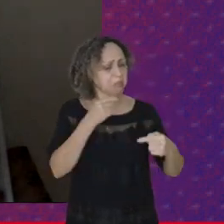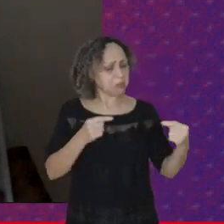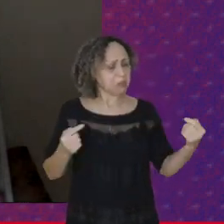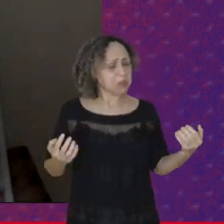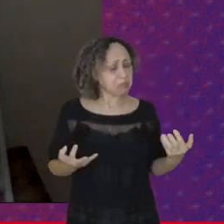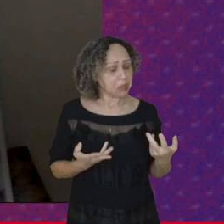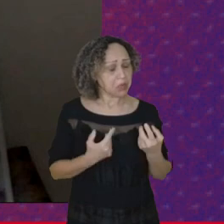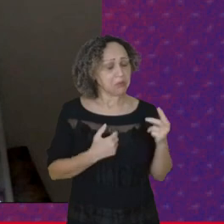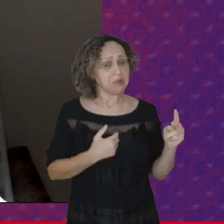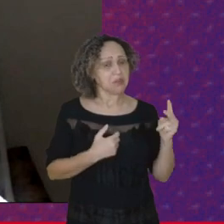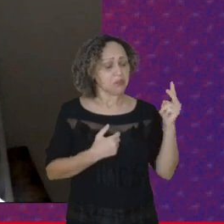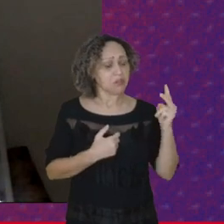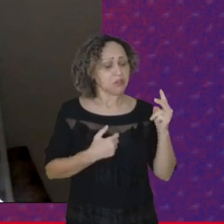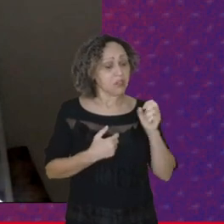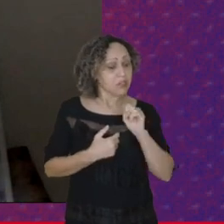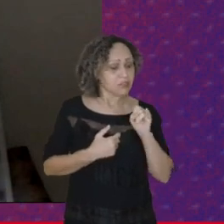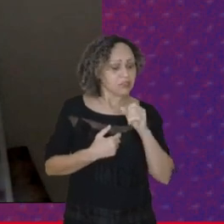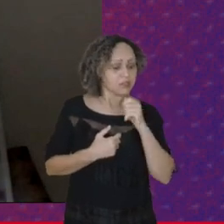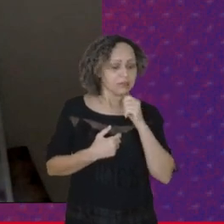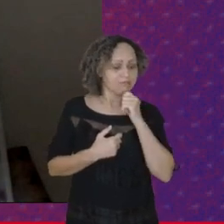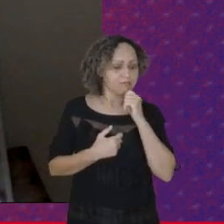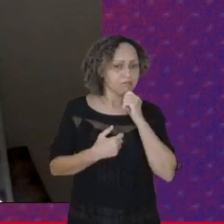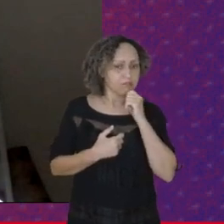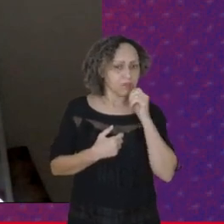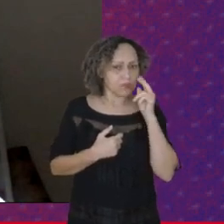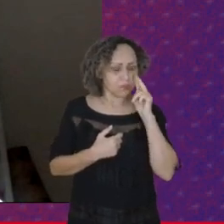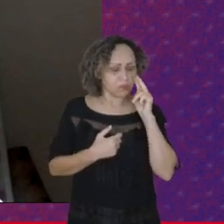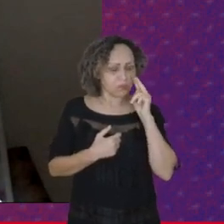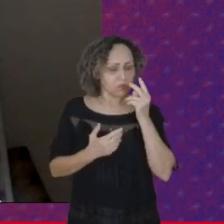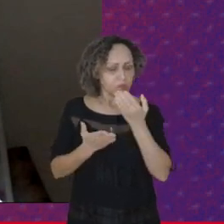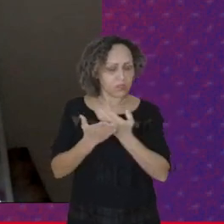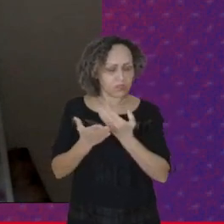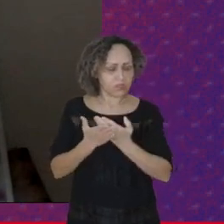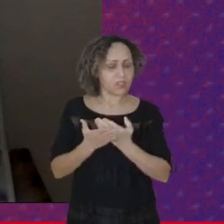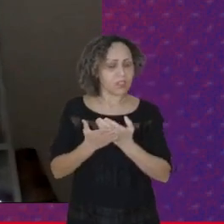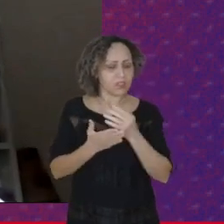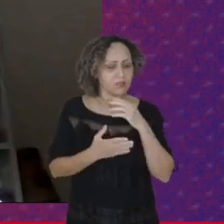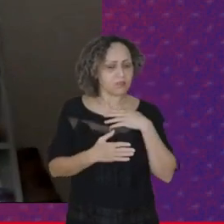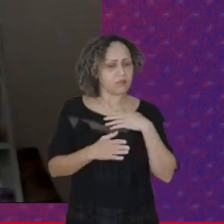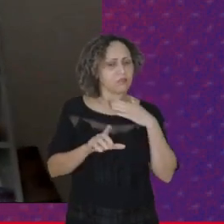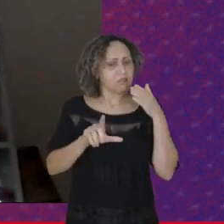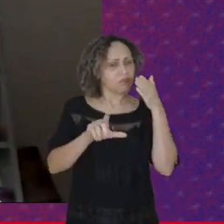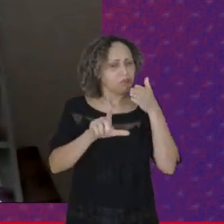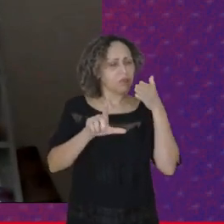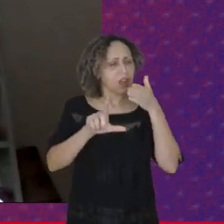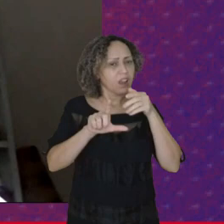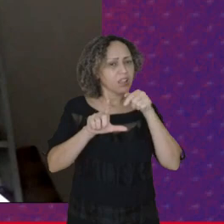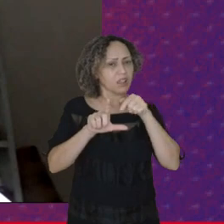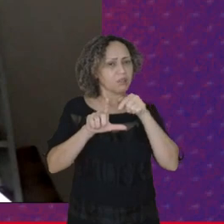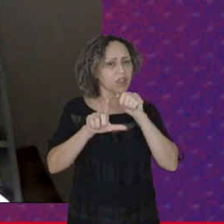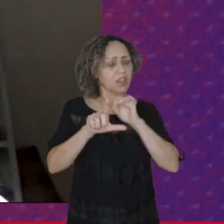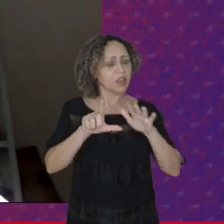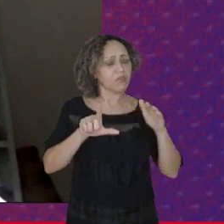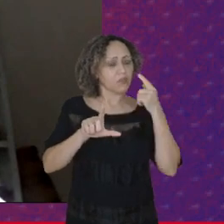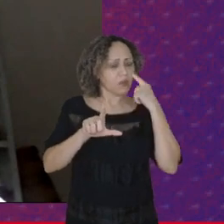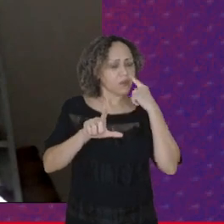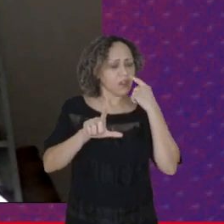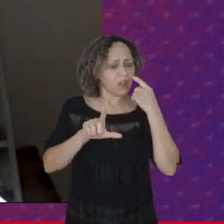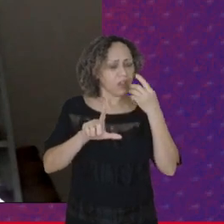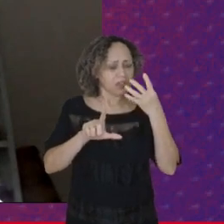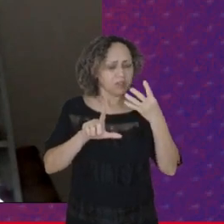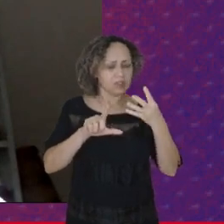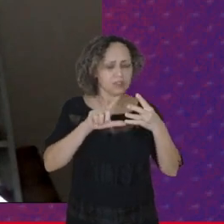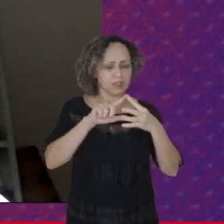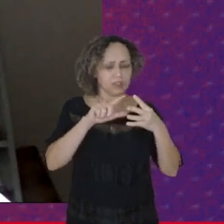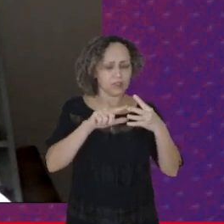vale a pena vocês irem no nossa plataforma assistir as nossas 4 aulas sobre saúde integral da mulher. Então,